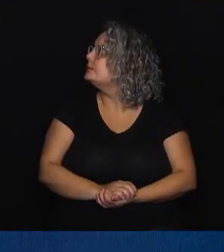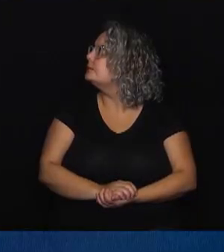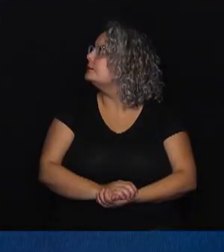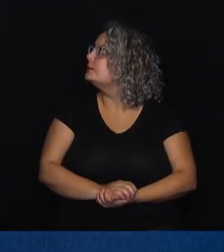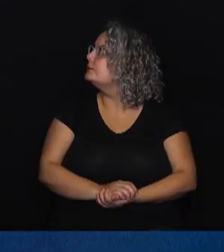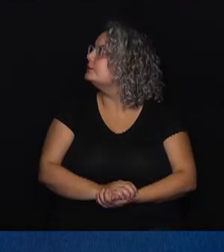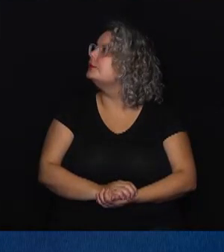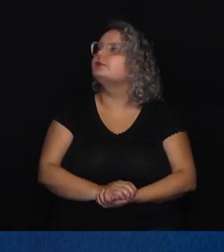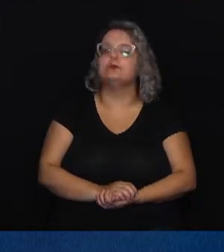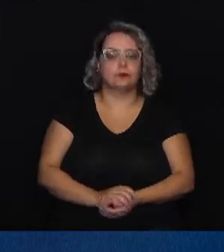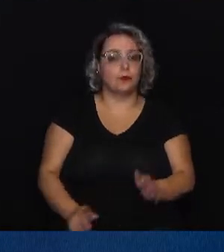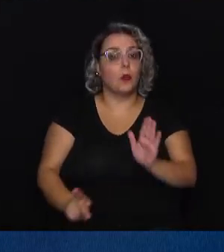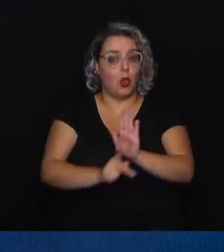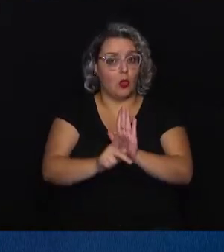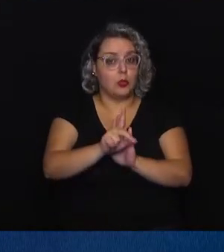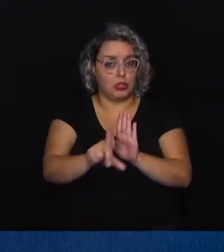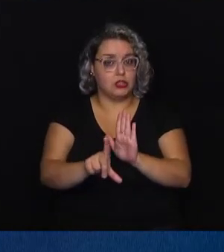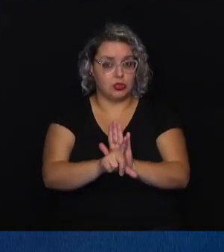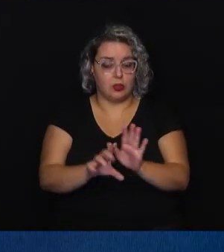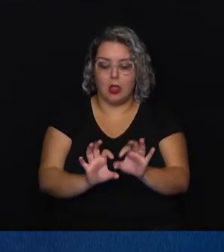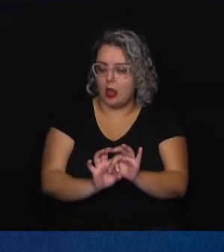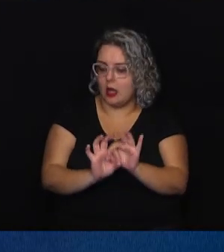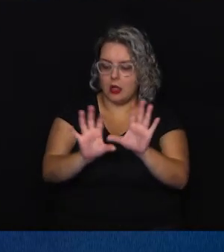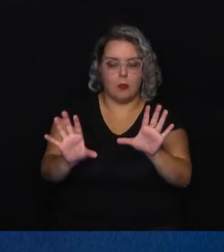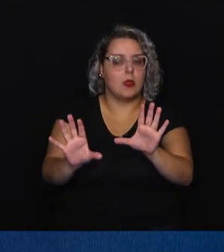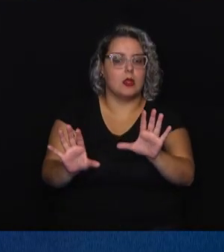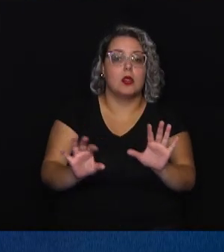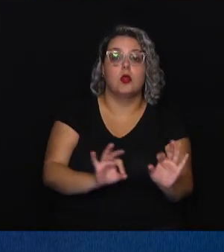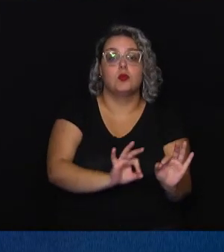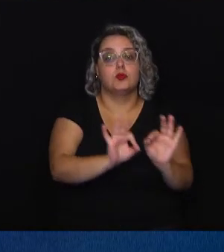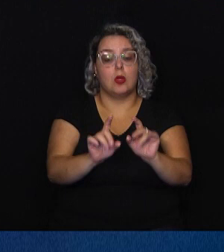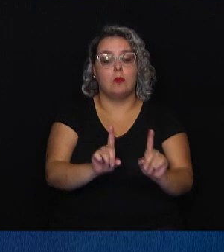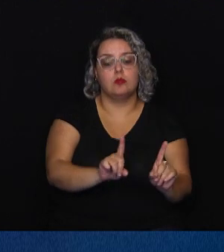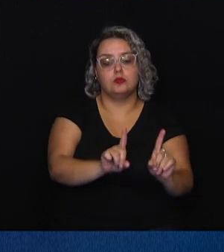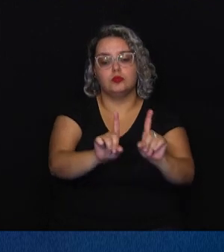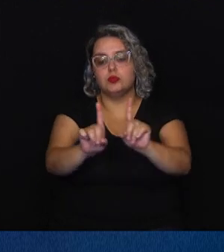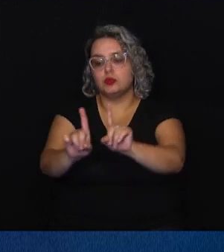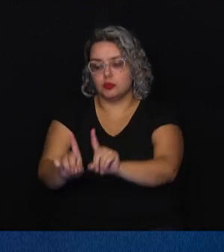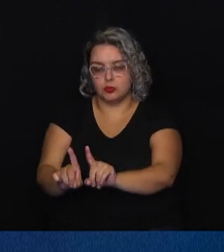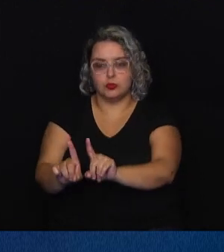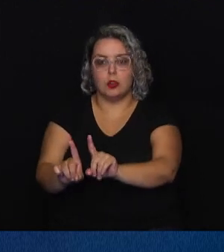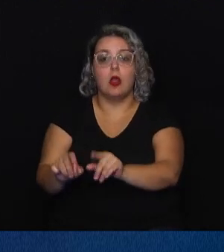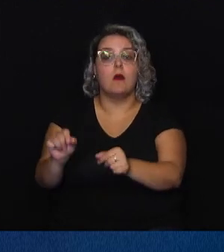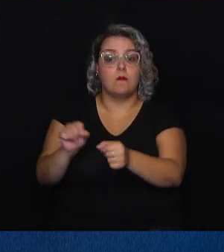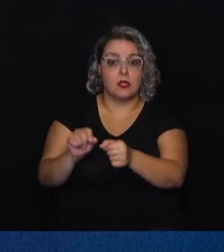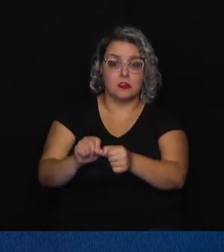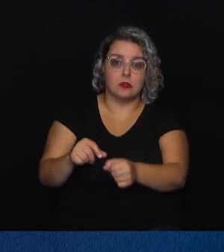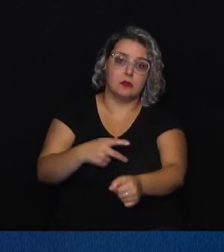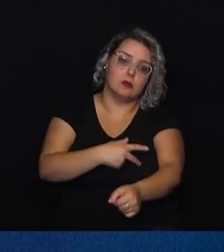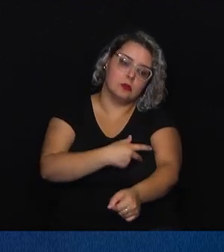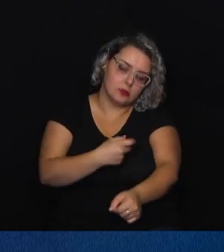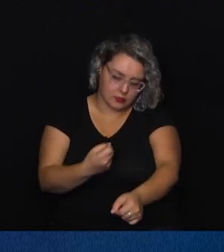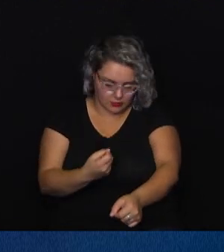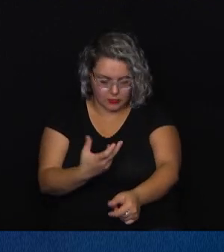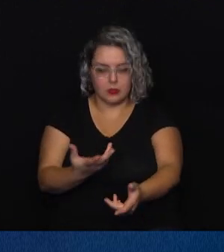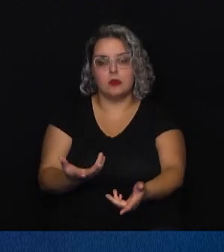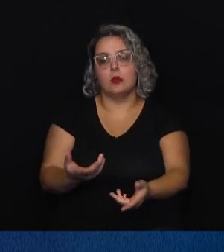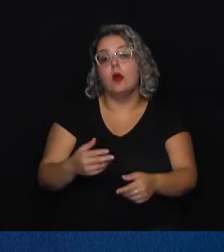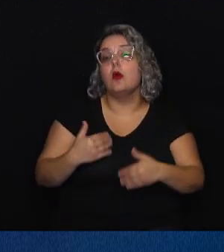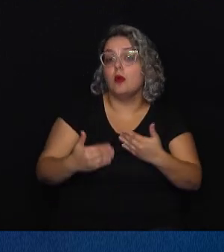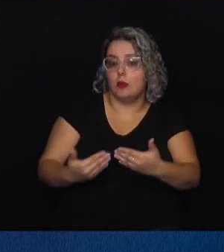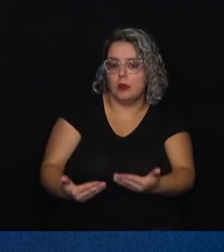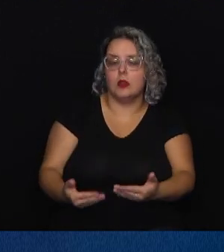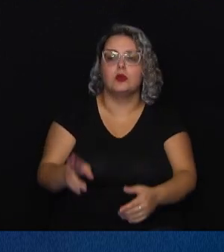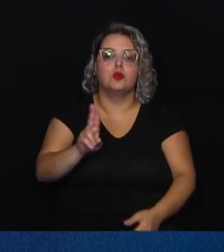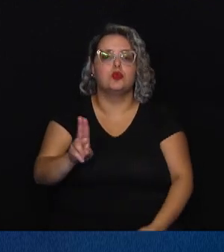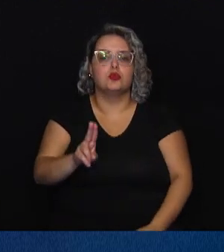O projeto de lei prevê a permissão de acompanhante para mulheres durante a realização de exames e procedimentos que utilizem